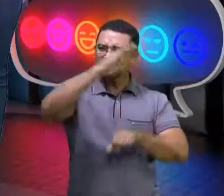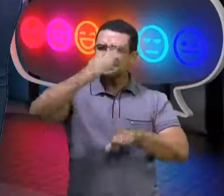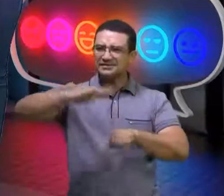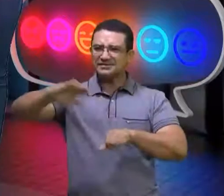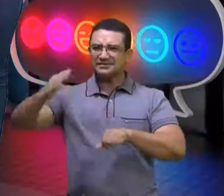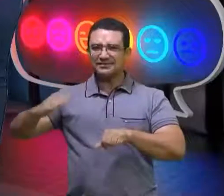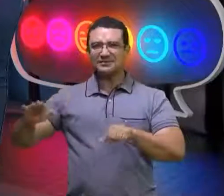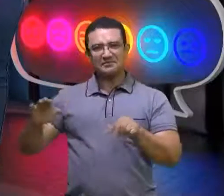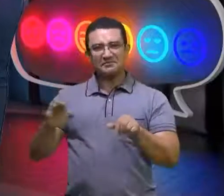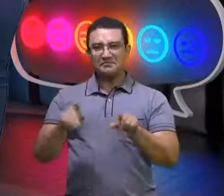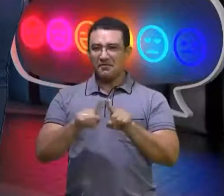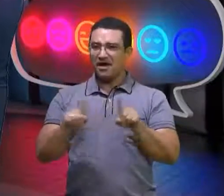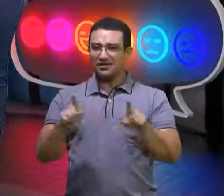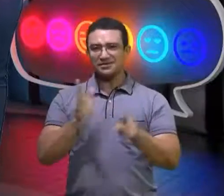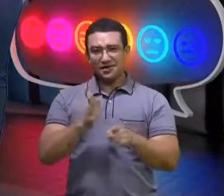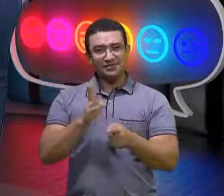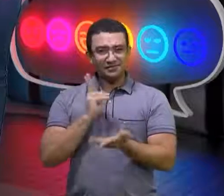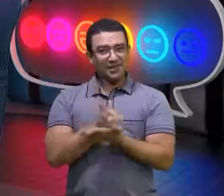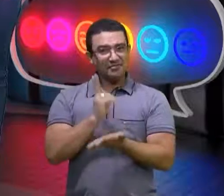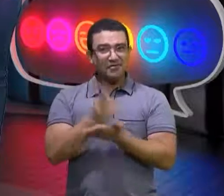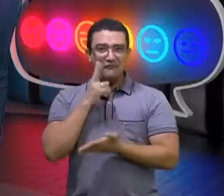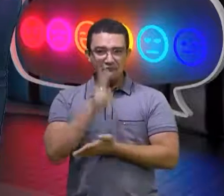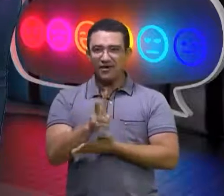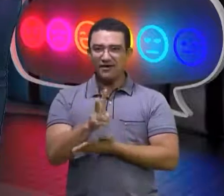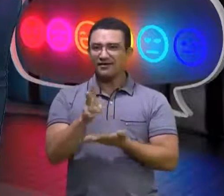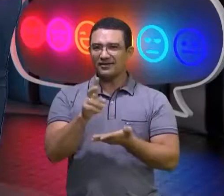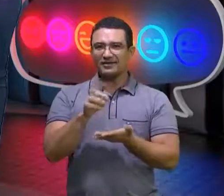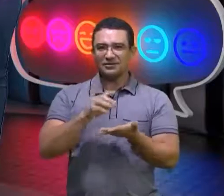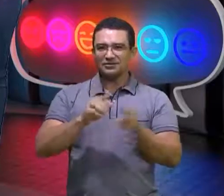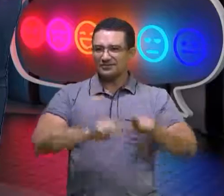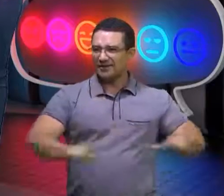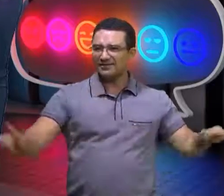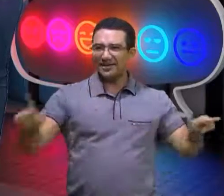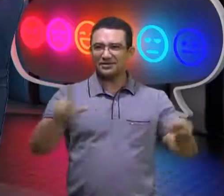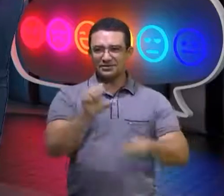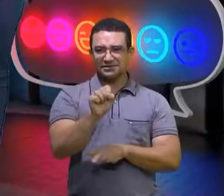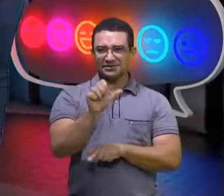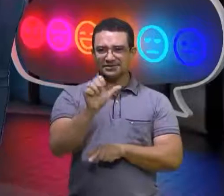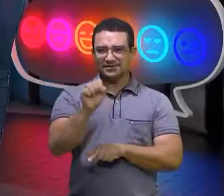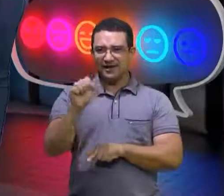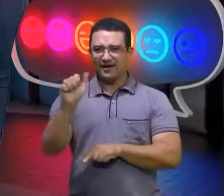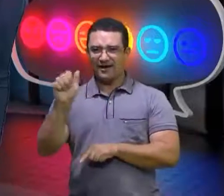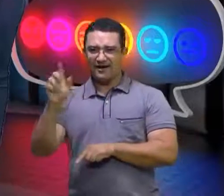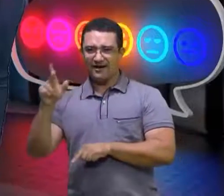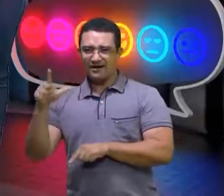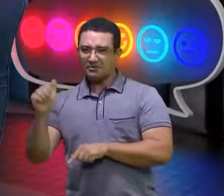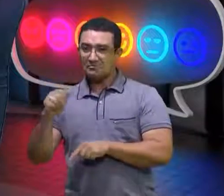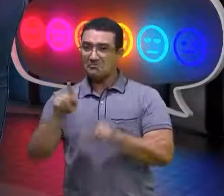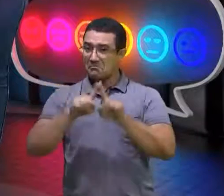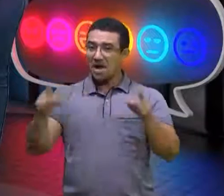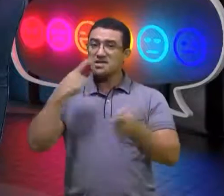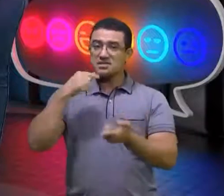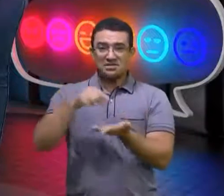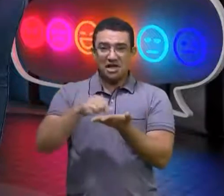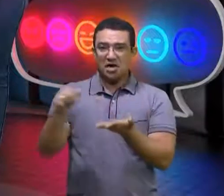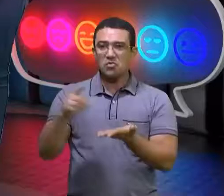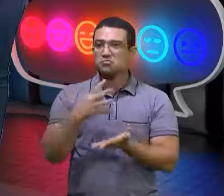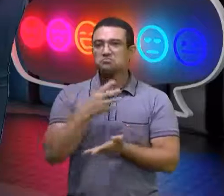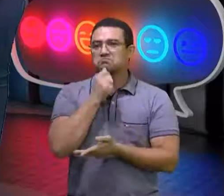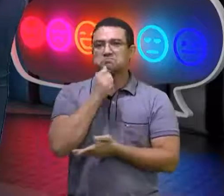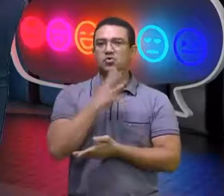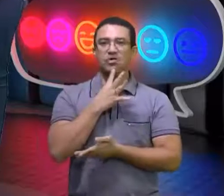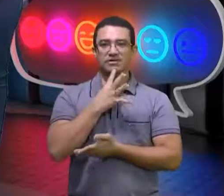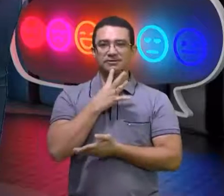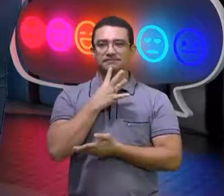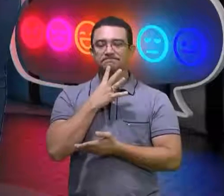entre outros, que a gente costuma ver, como, por exemplo, no deserto do Saara, entre outros. Mas de sal, realmente, eu não conhecia. E olha só,